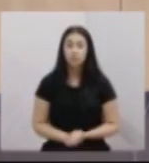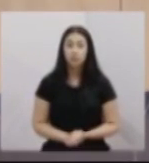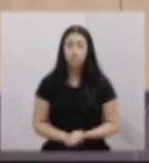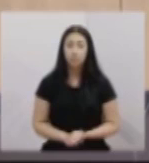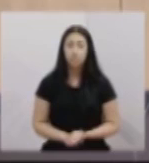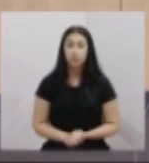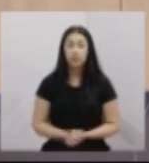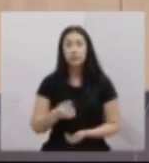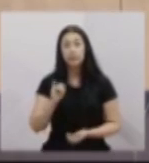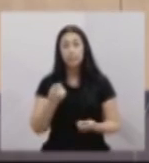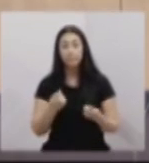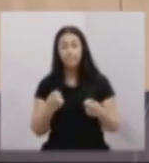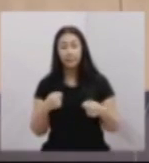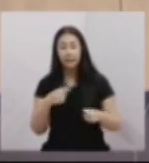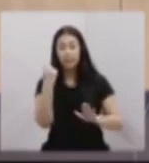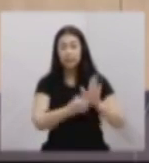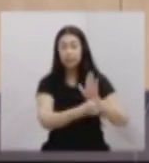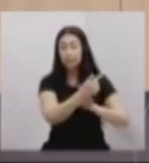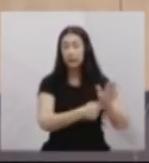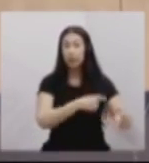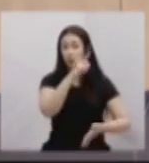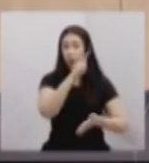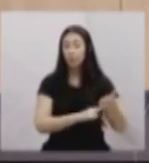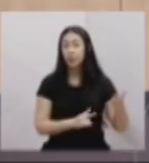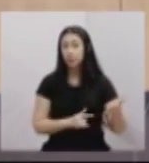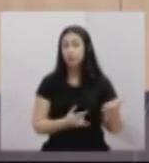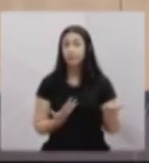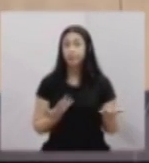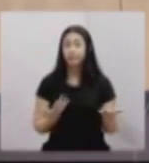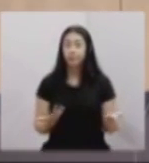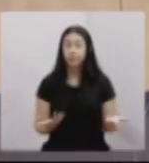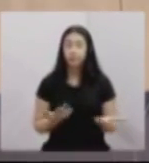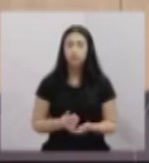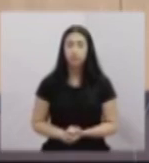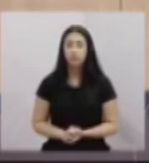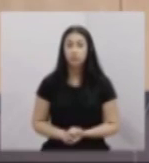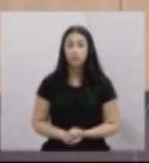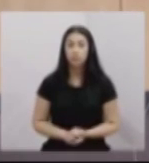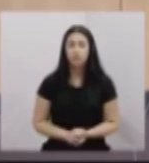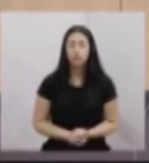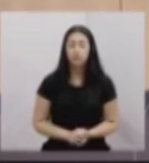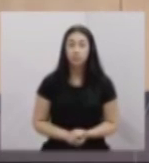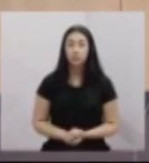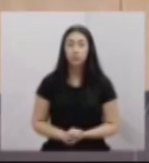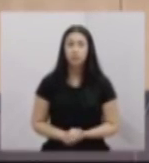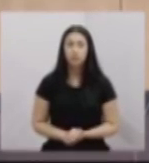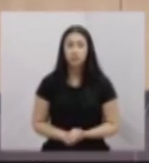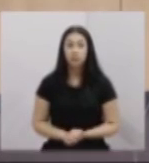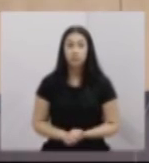rescisão contratual do fornecimento das Marmitex? Enfim, prezando